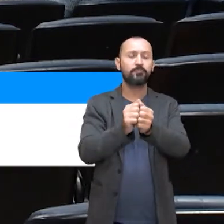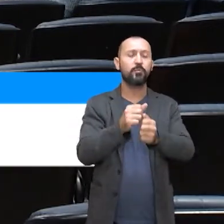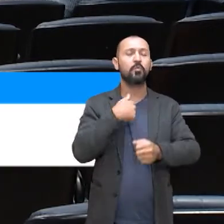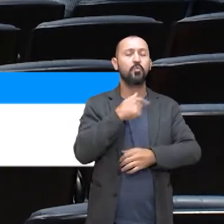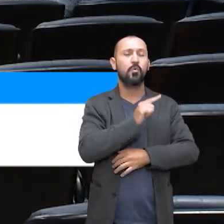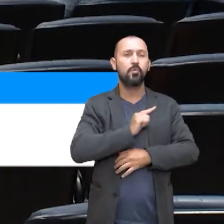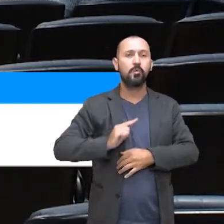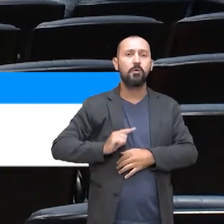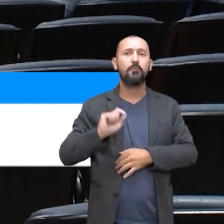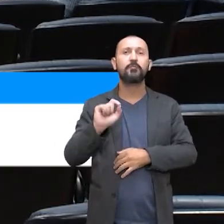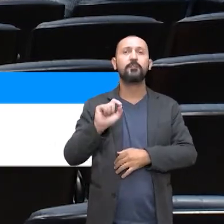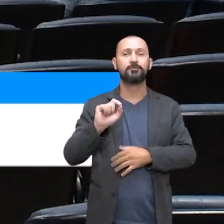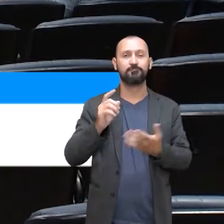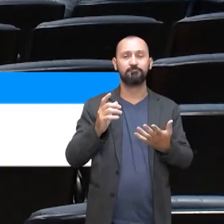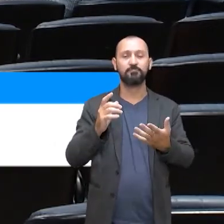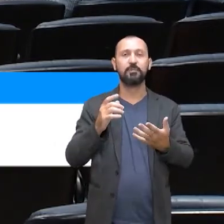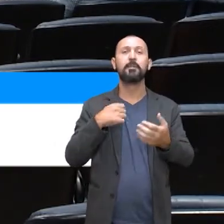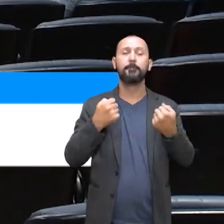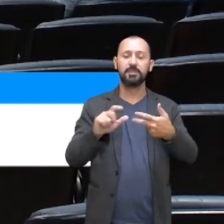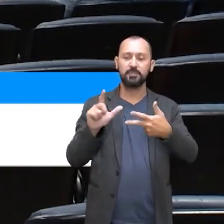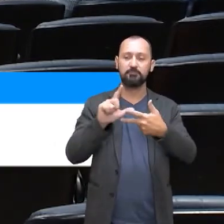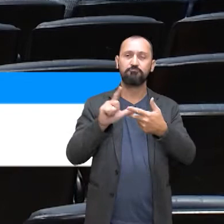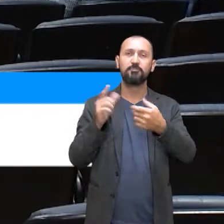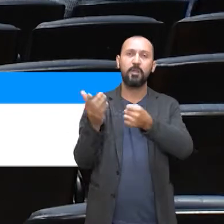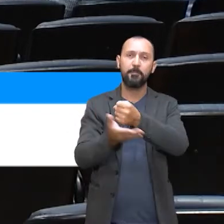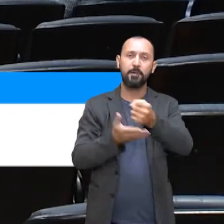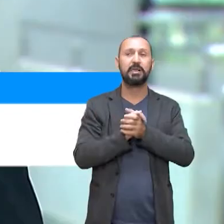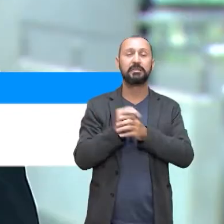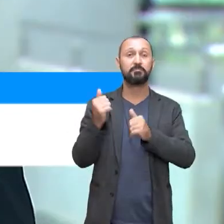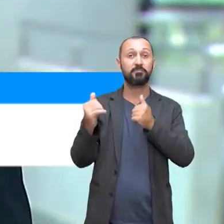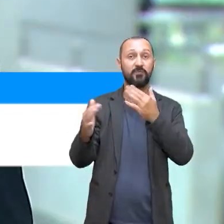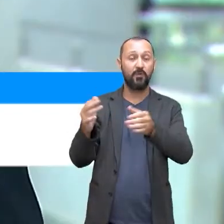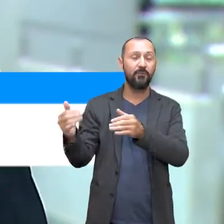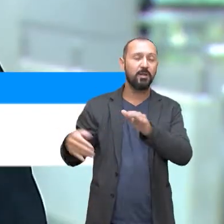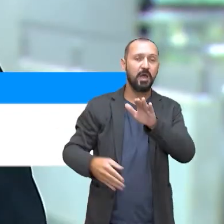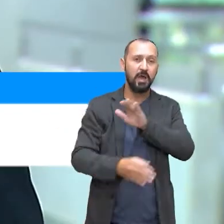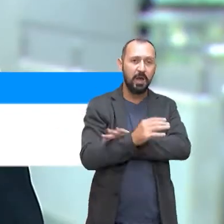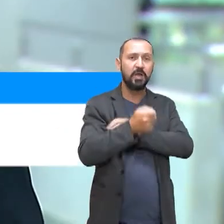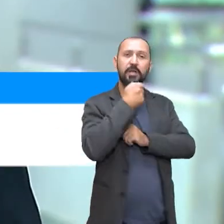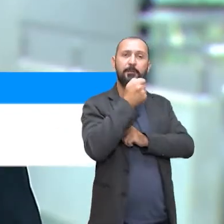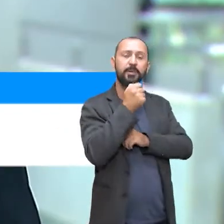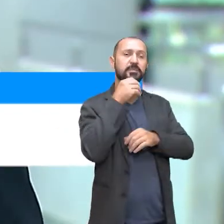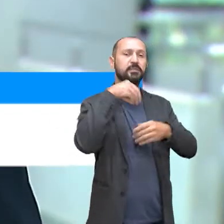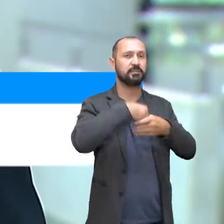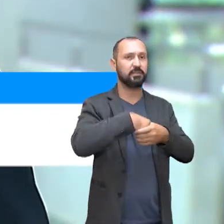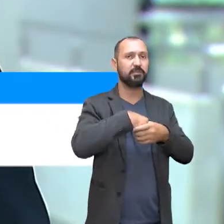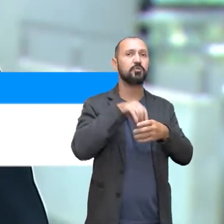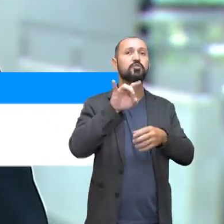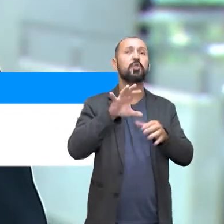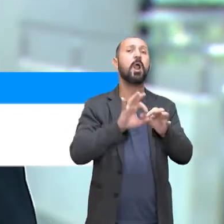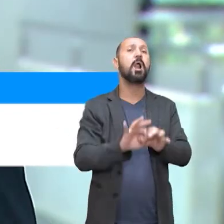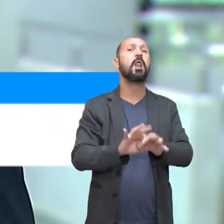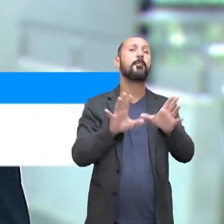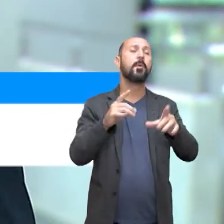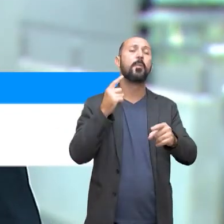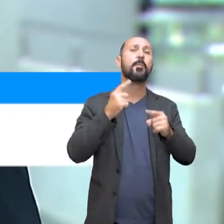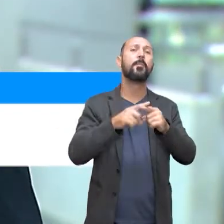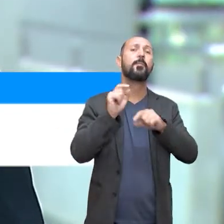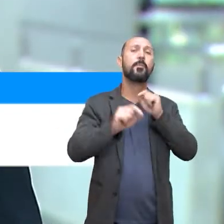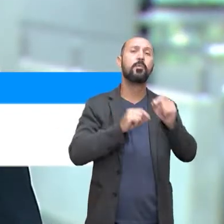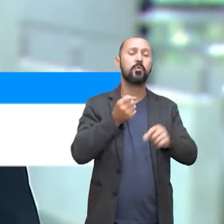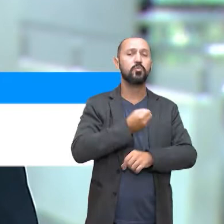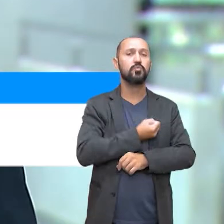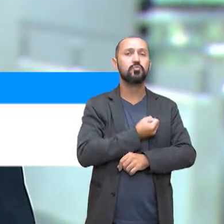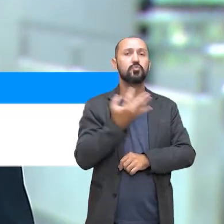ações governamentais que tem que ter o respaldo do Legislativo. O retorno dos visitantes e da imprensa à Casa de Leis só foi